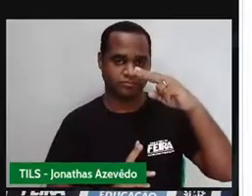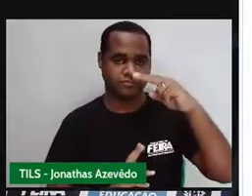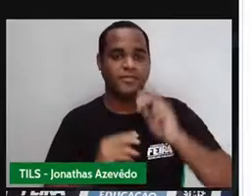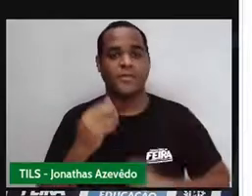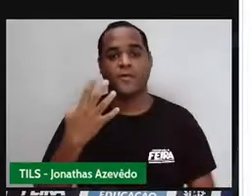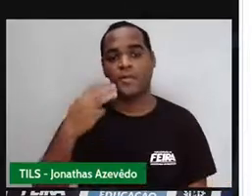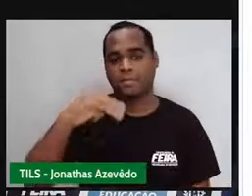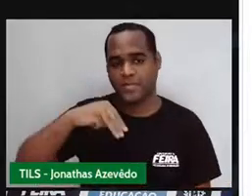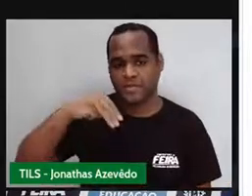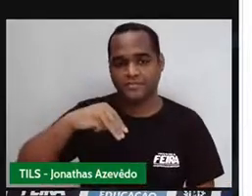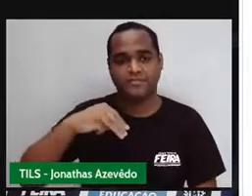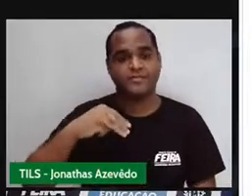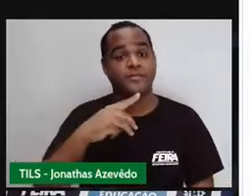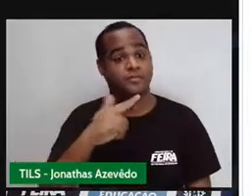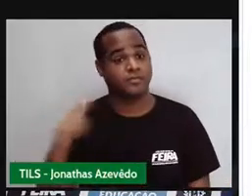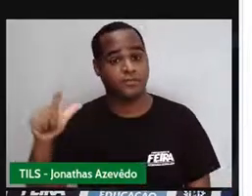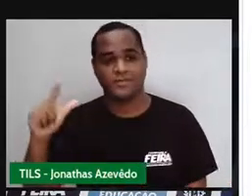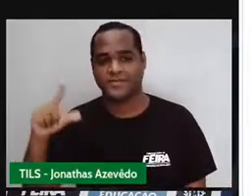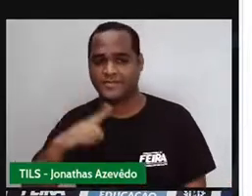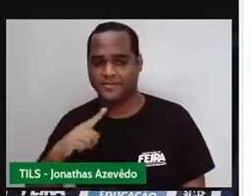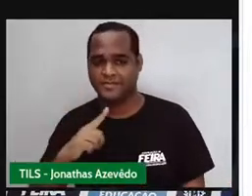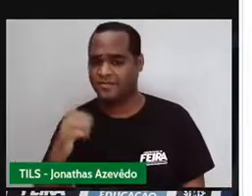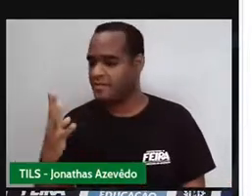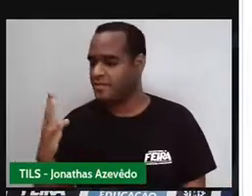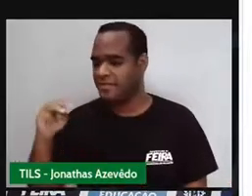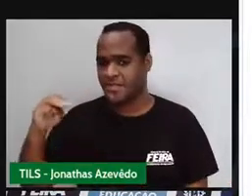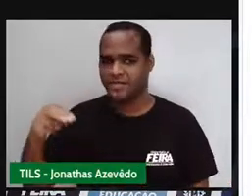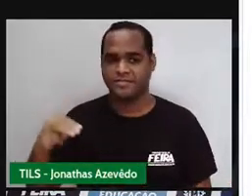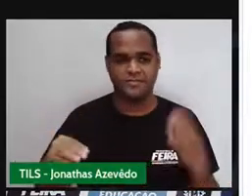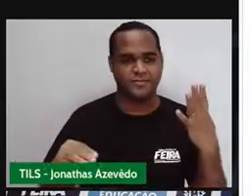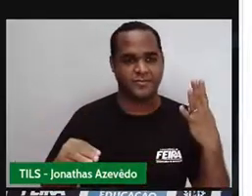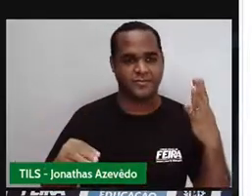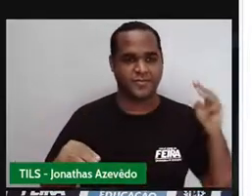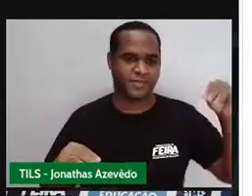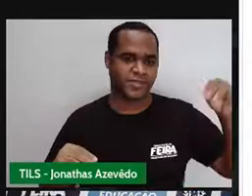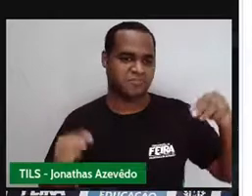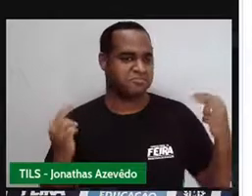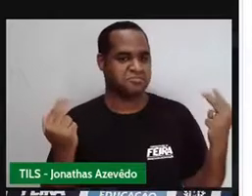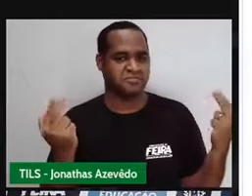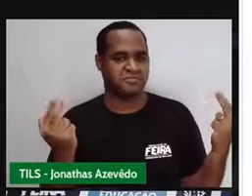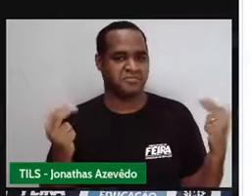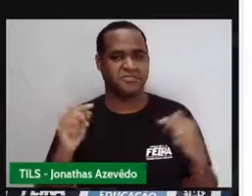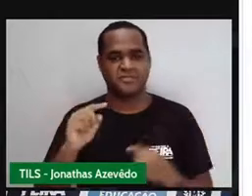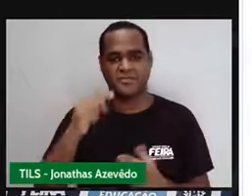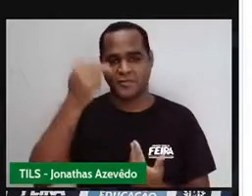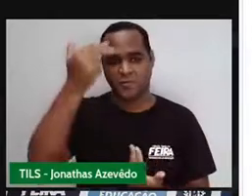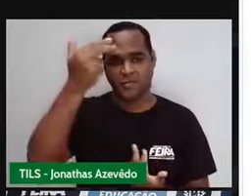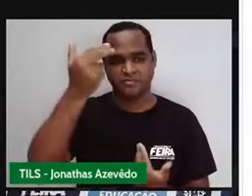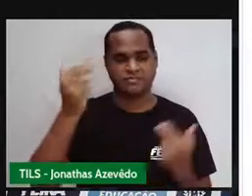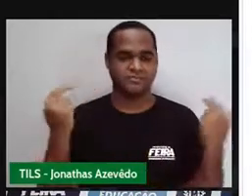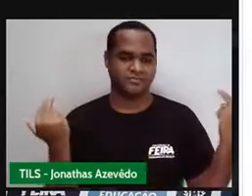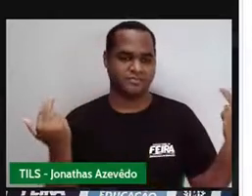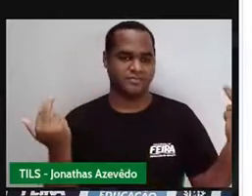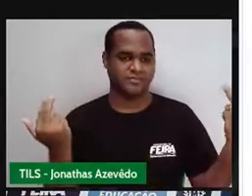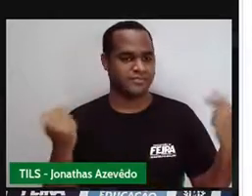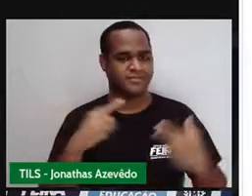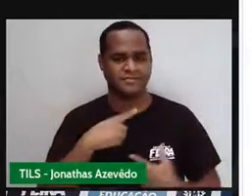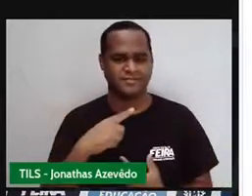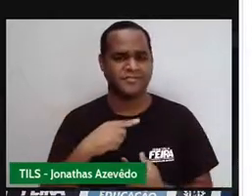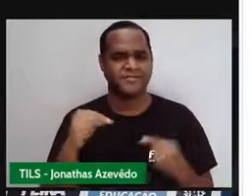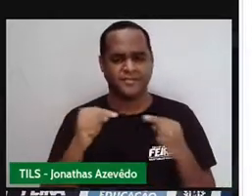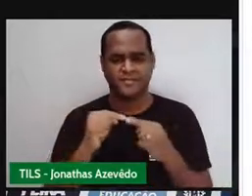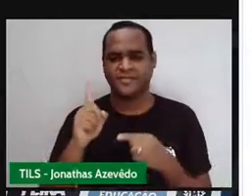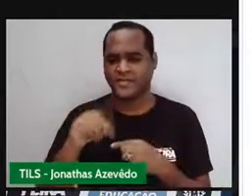4 e esse aqui dessa lateral vai ter a mesma medida aqui esse quatro então todos os lados aí tá medindo 4 é um